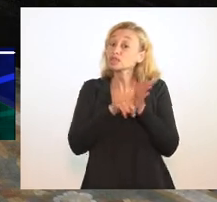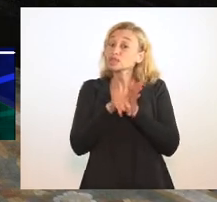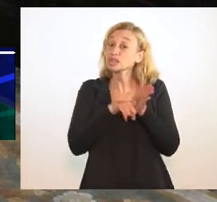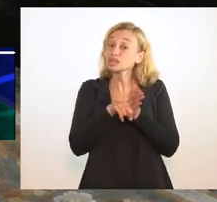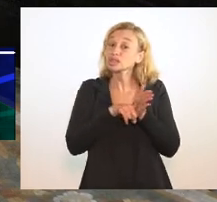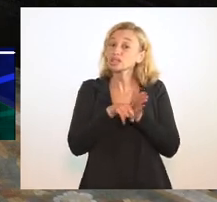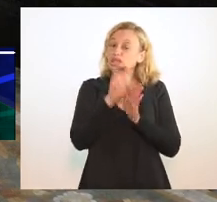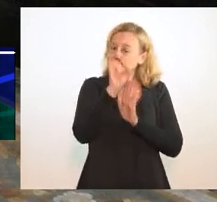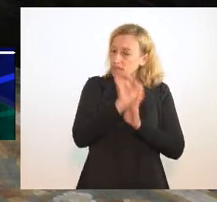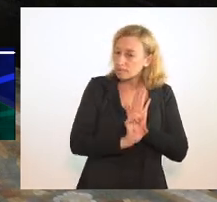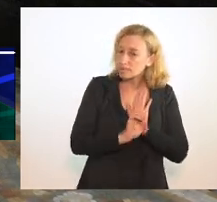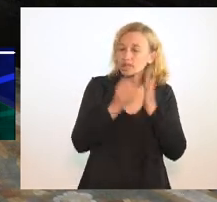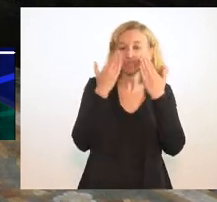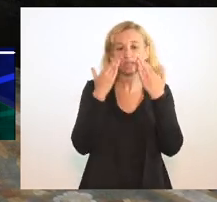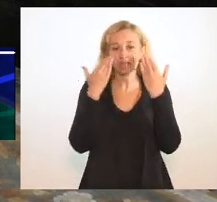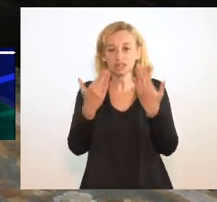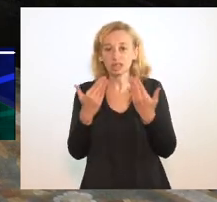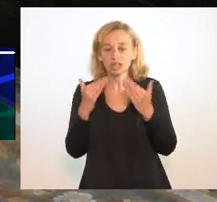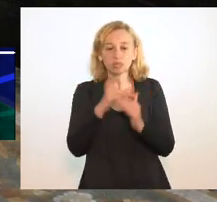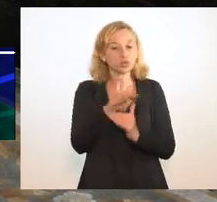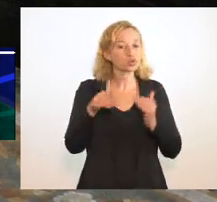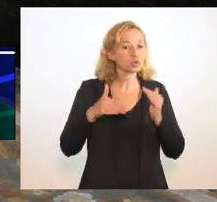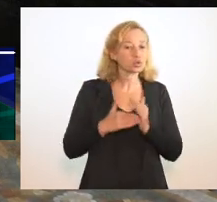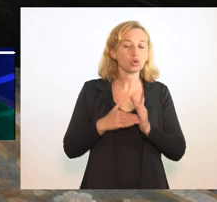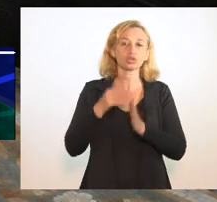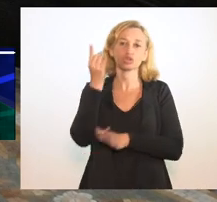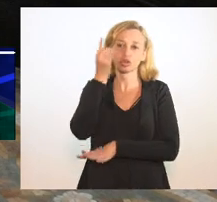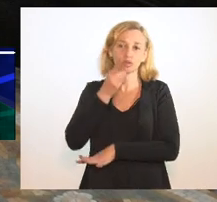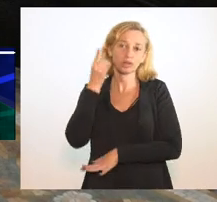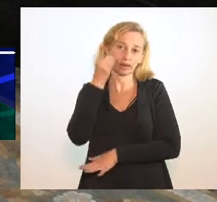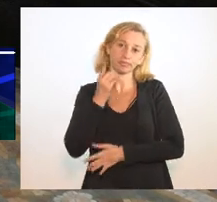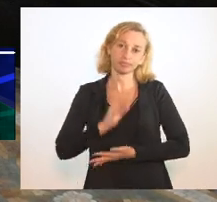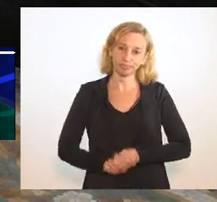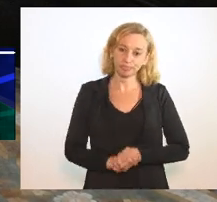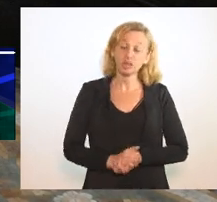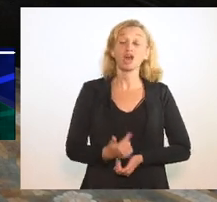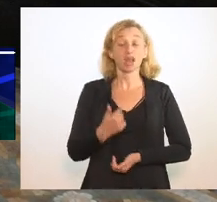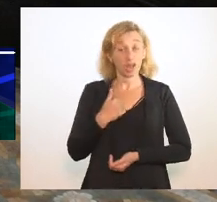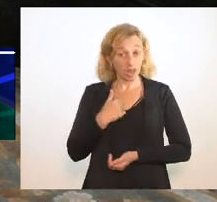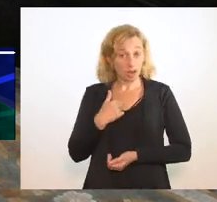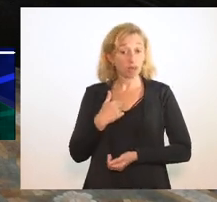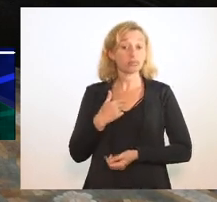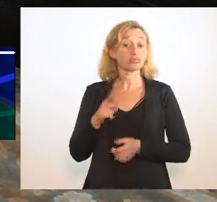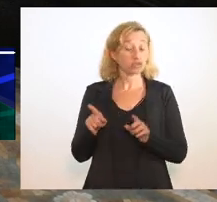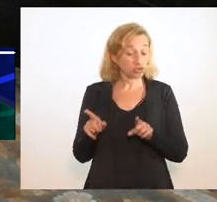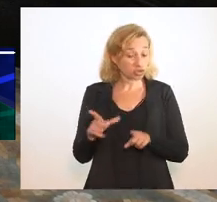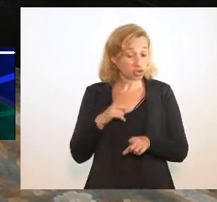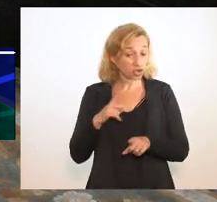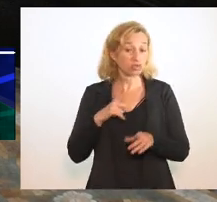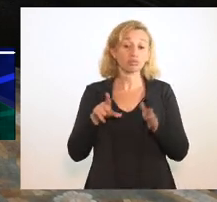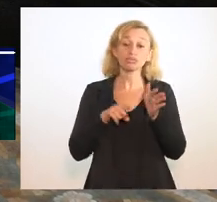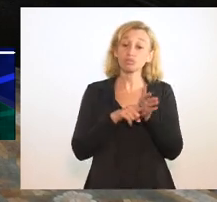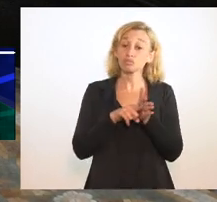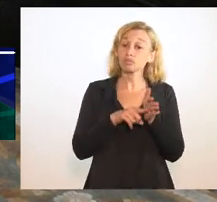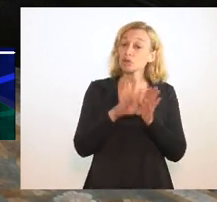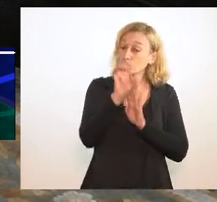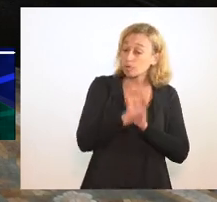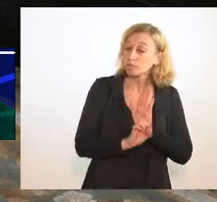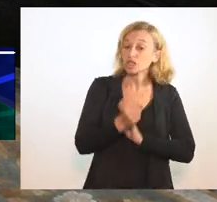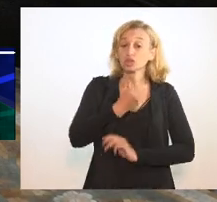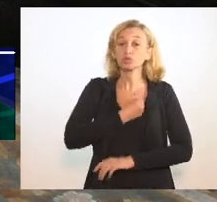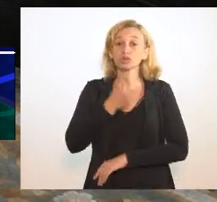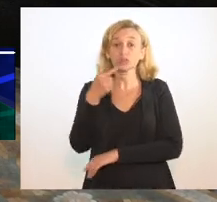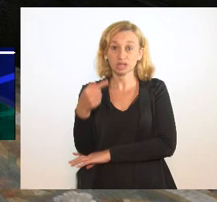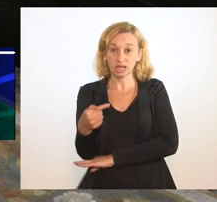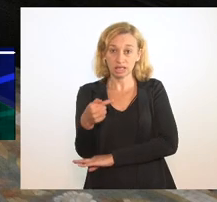das emendas apresentadas por todos os deputados. Eu mesma tive uma emenda, a emenda número